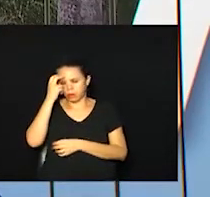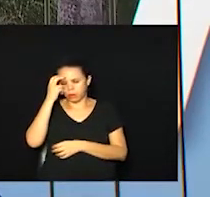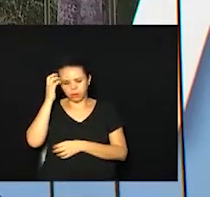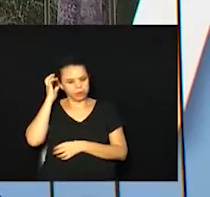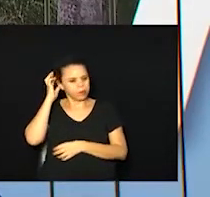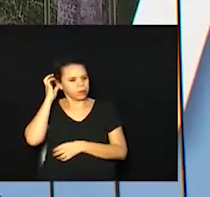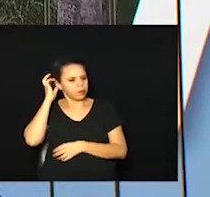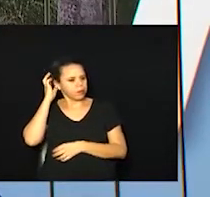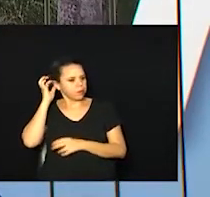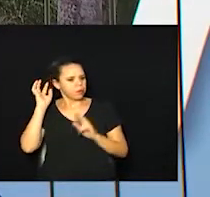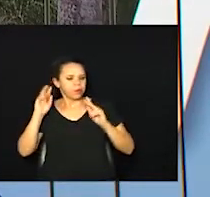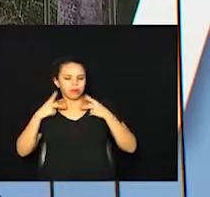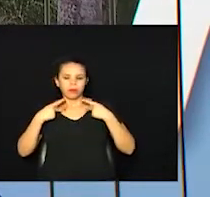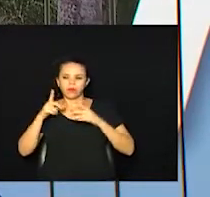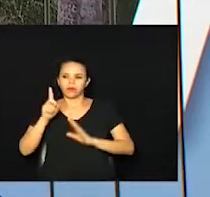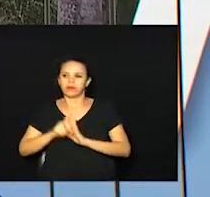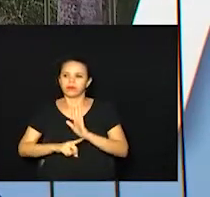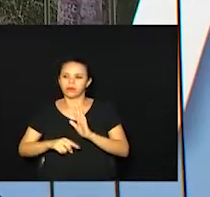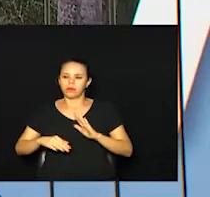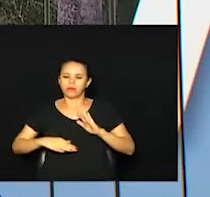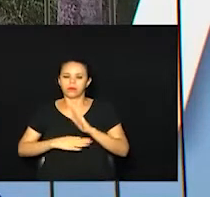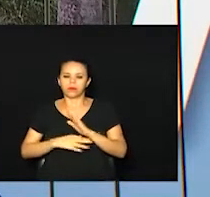de Direitos Humanos aqui da casa,